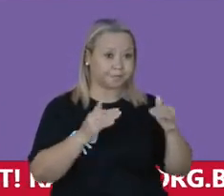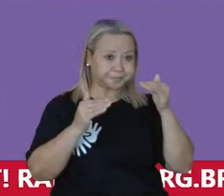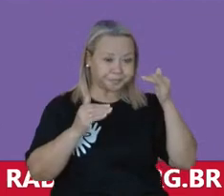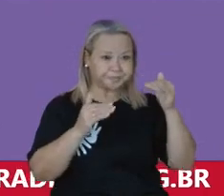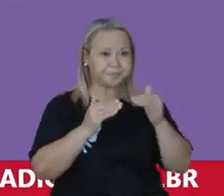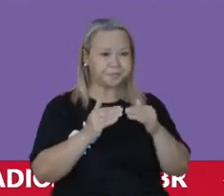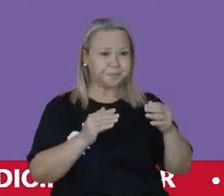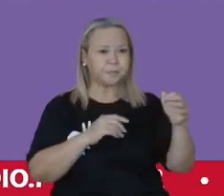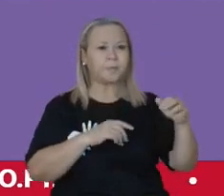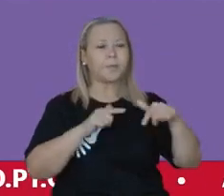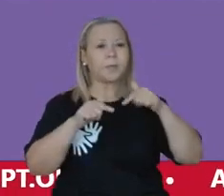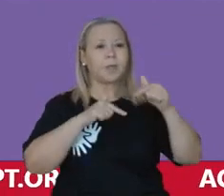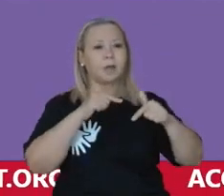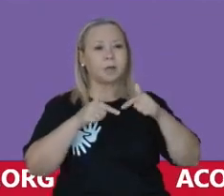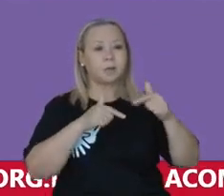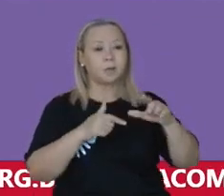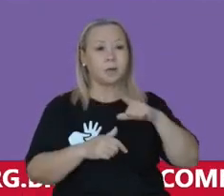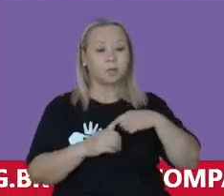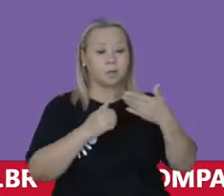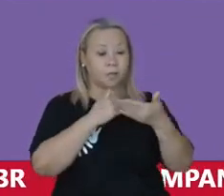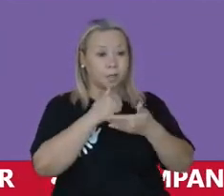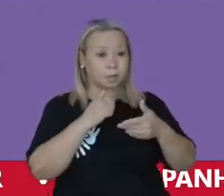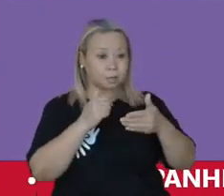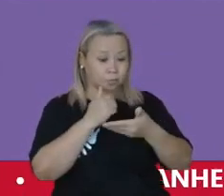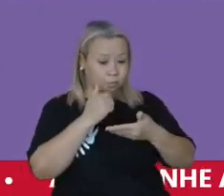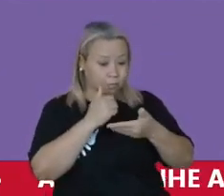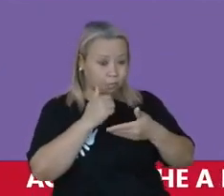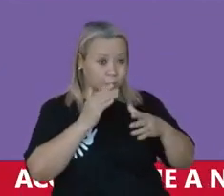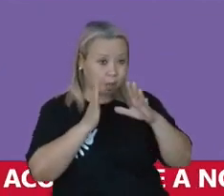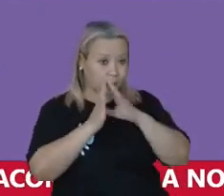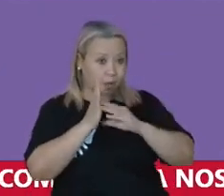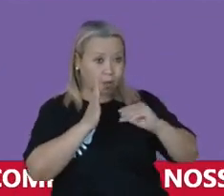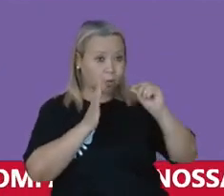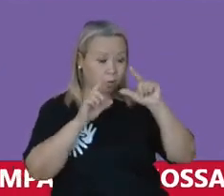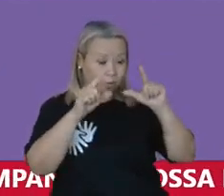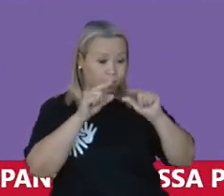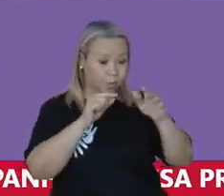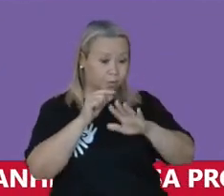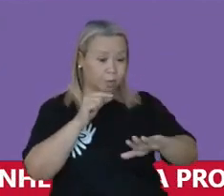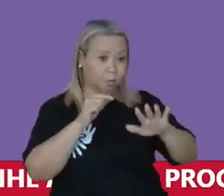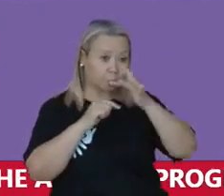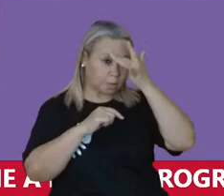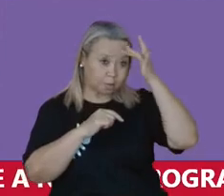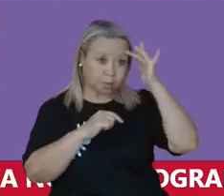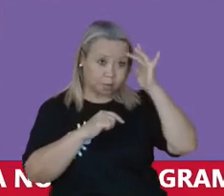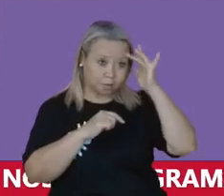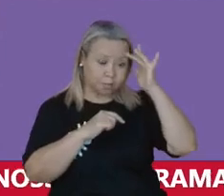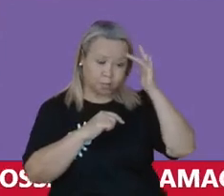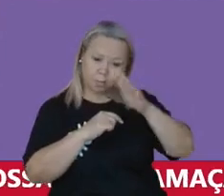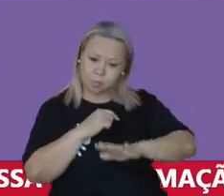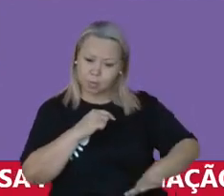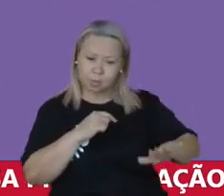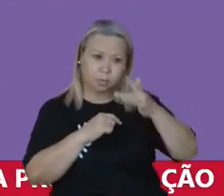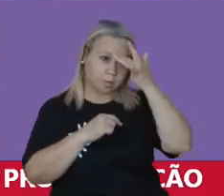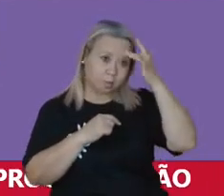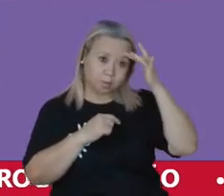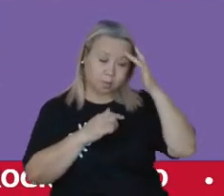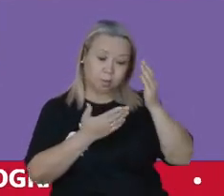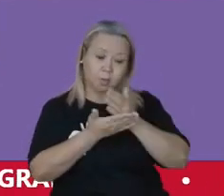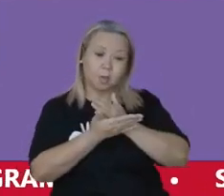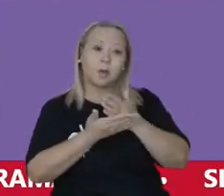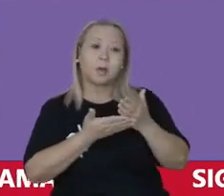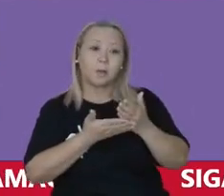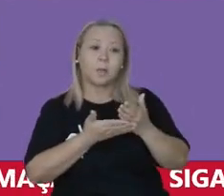Internacional do Trabalho, é que houvesse um piso mínimo que fosse para todas as pessoas. É como se o BPC tivesse que ser para todo mundo. E só a partir